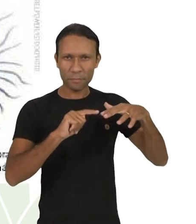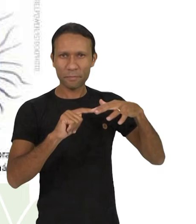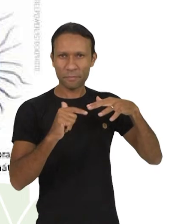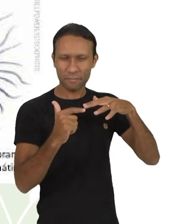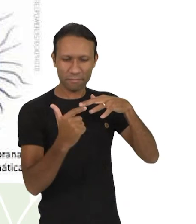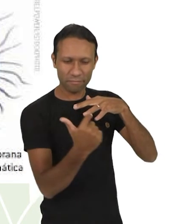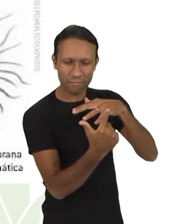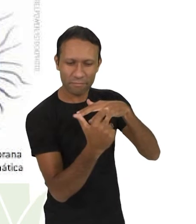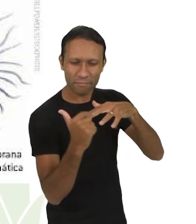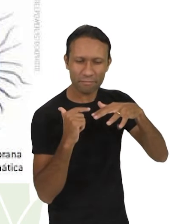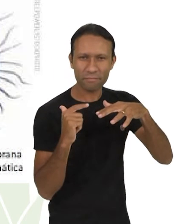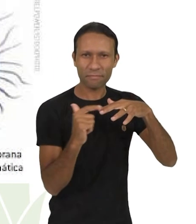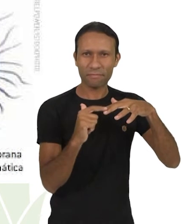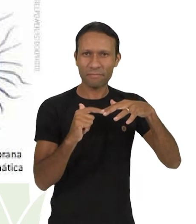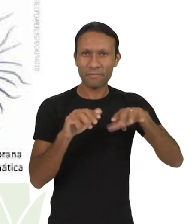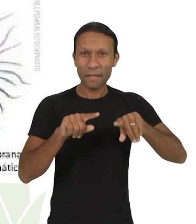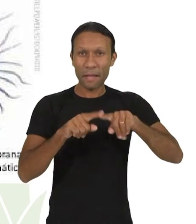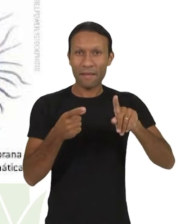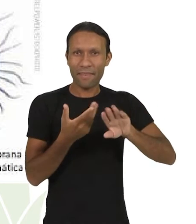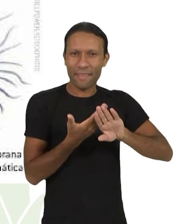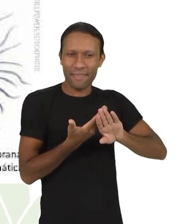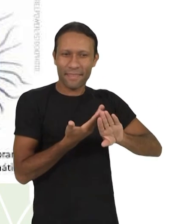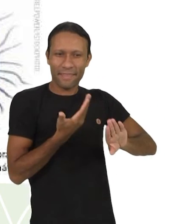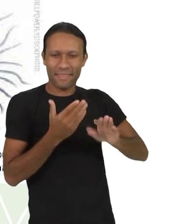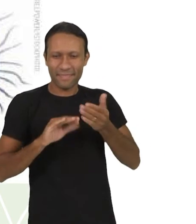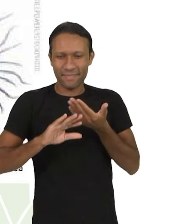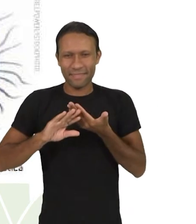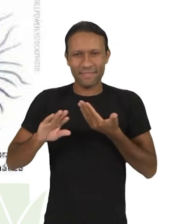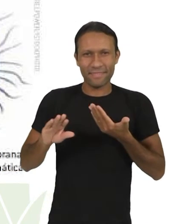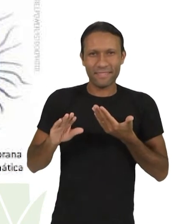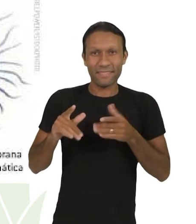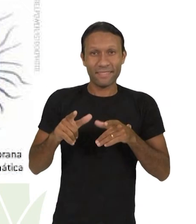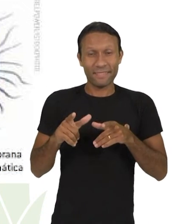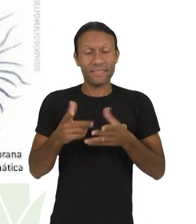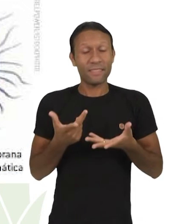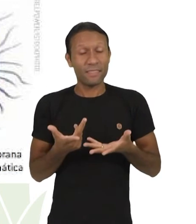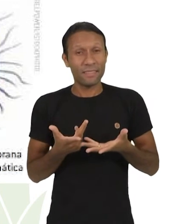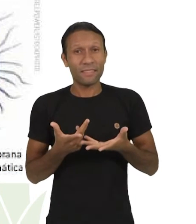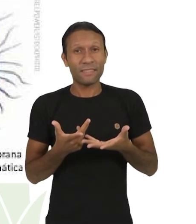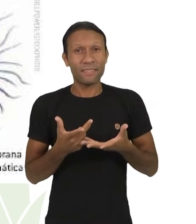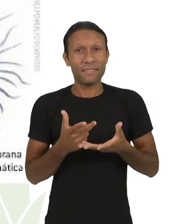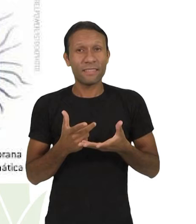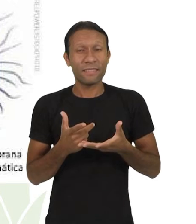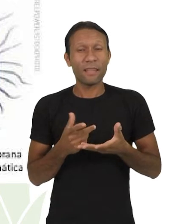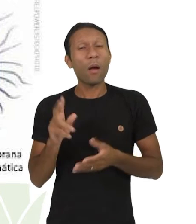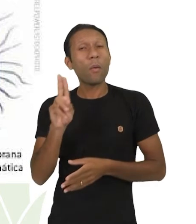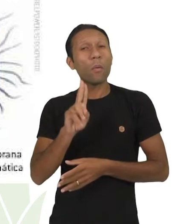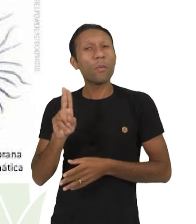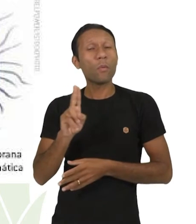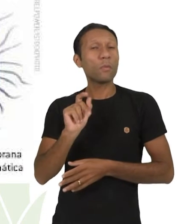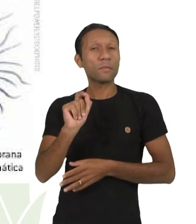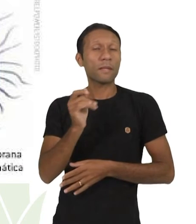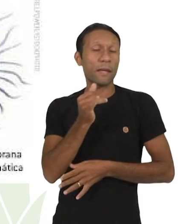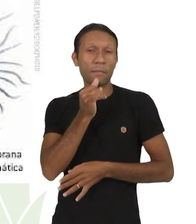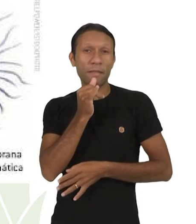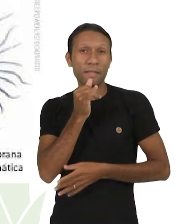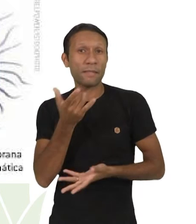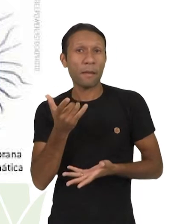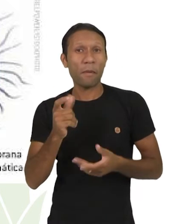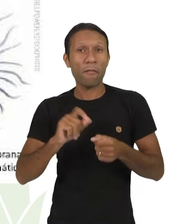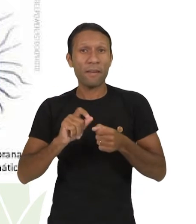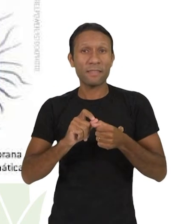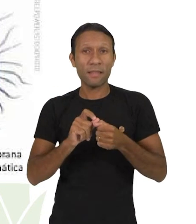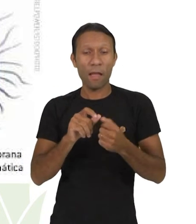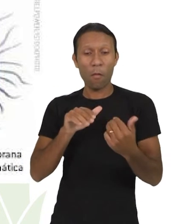Separado daquele material genético básico lá da célula nucleóide, e esse material genético, esse plasmídio, é que vai ser utilizado, por exemplo,